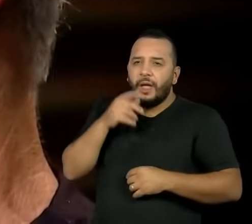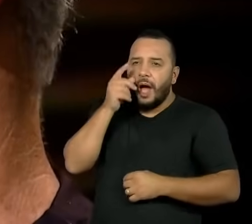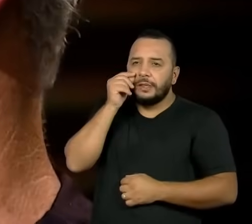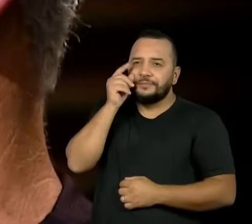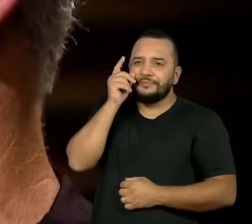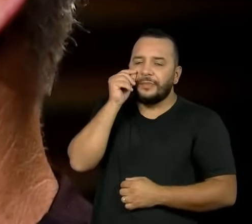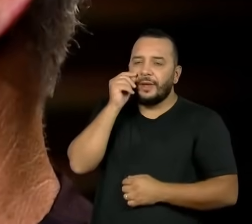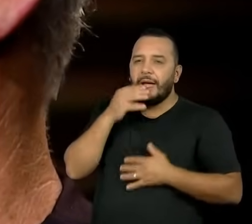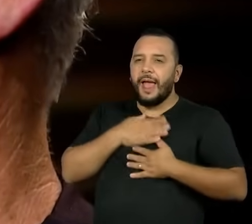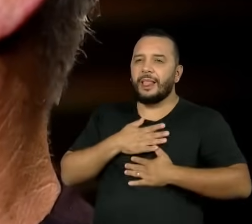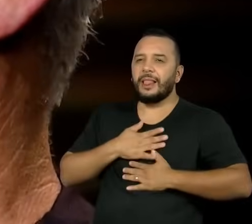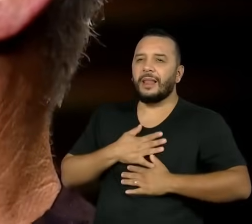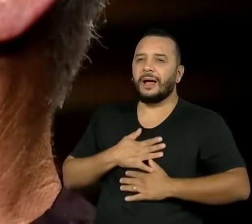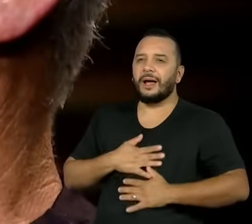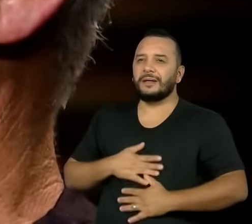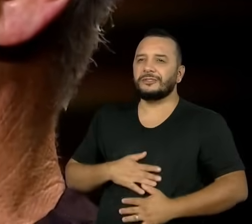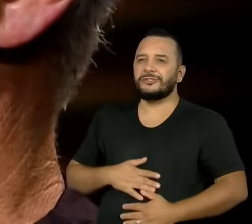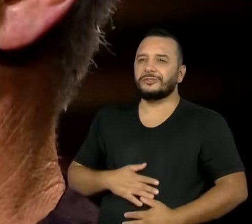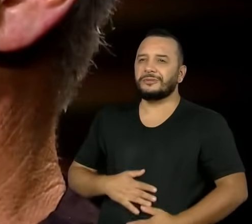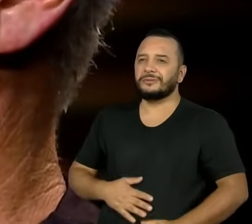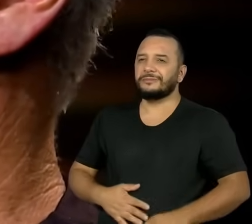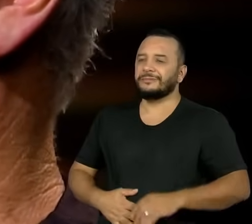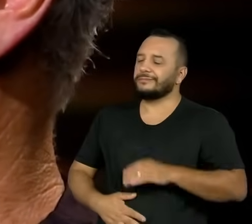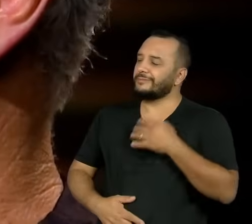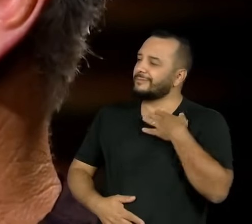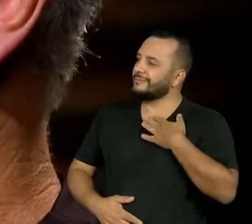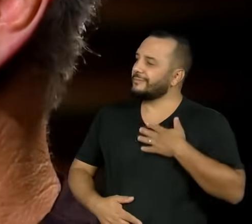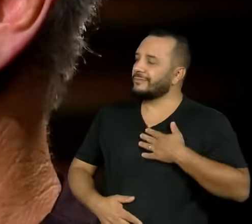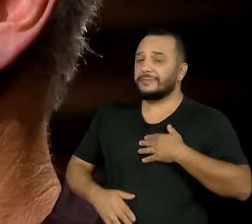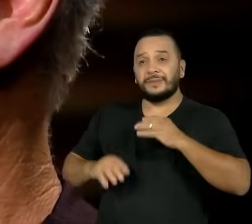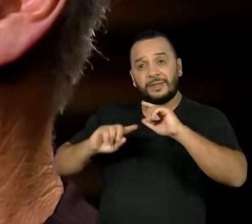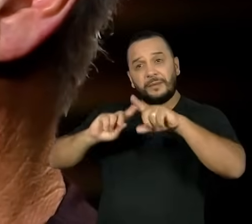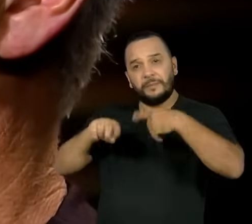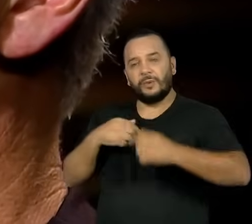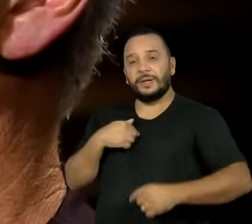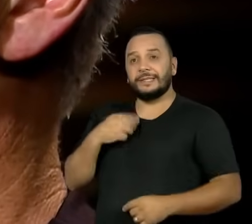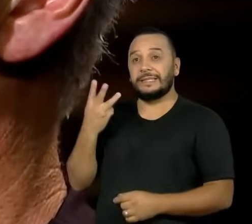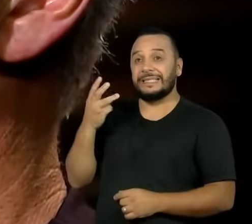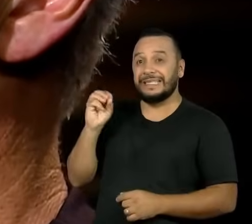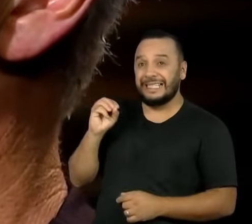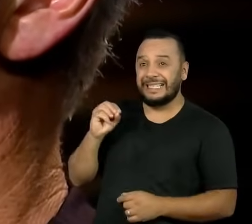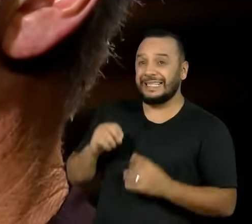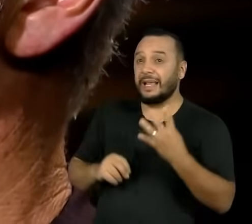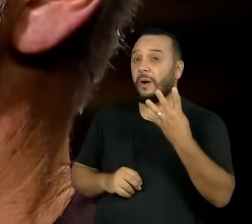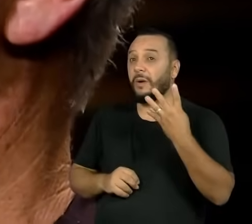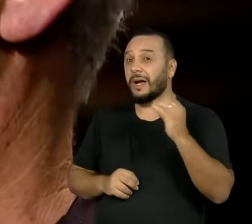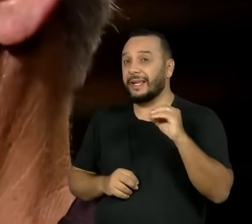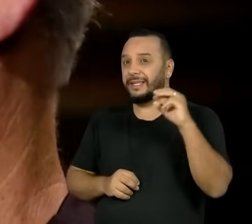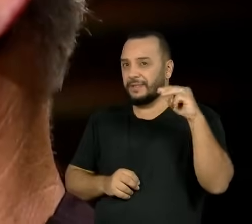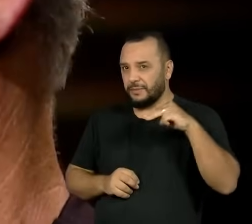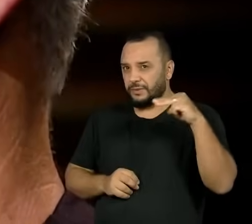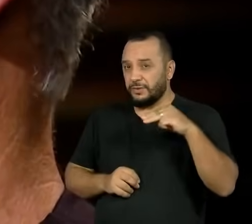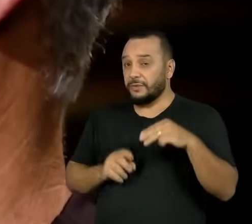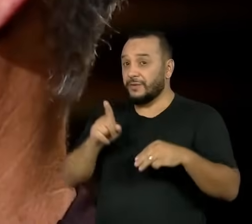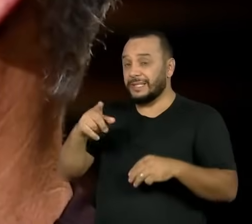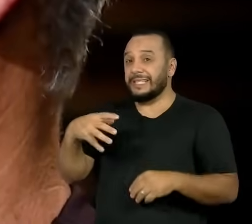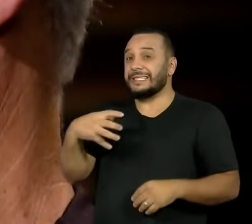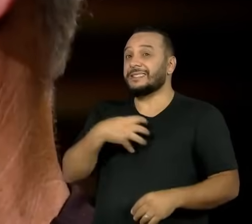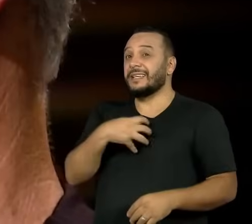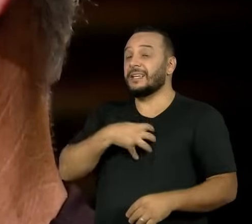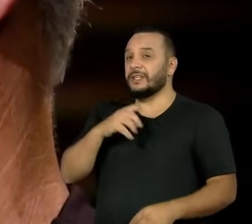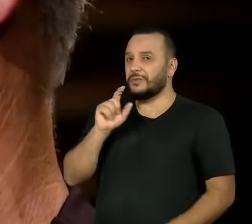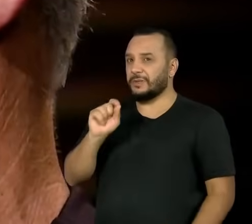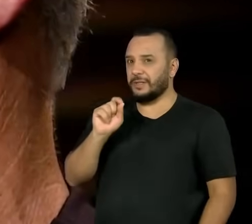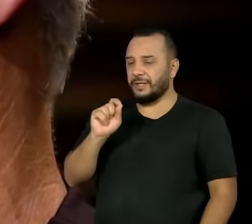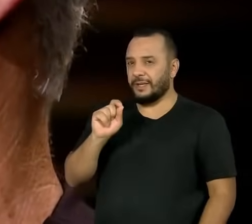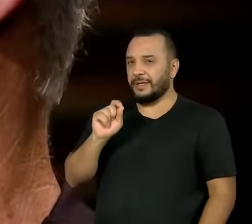sonolência, um relaxamento. E aí, depois de uns 30, 40 minutos, você começa a sentir propriamente o que a